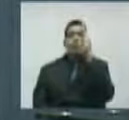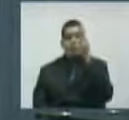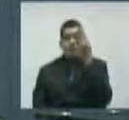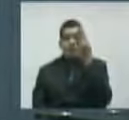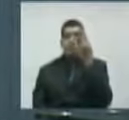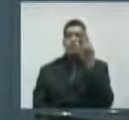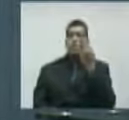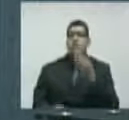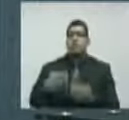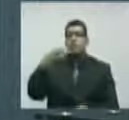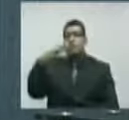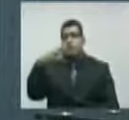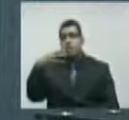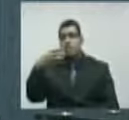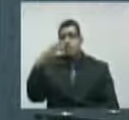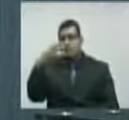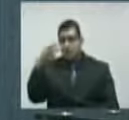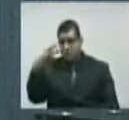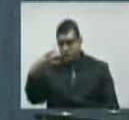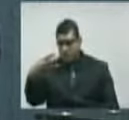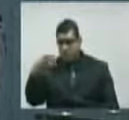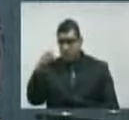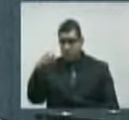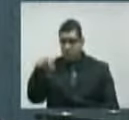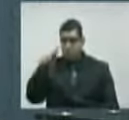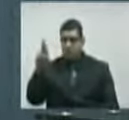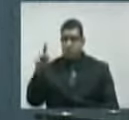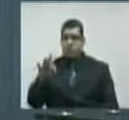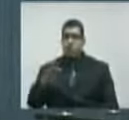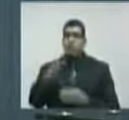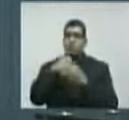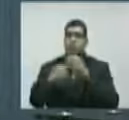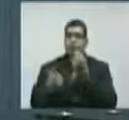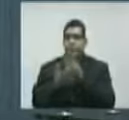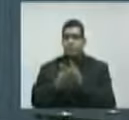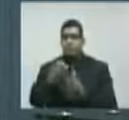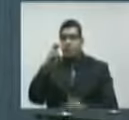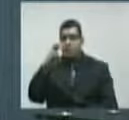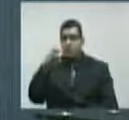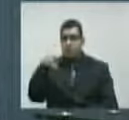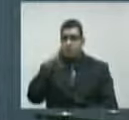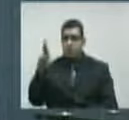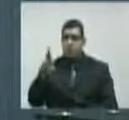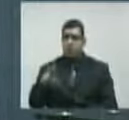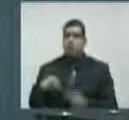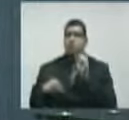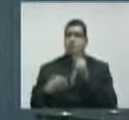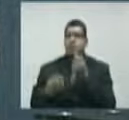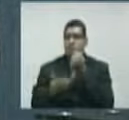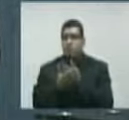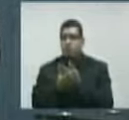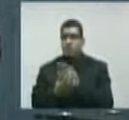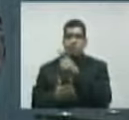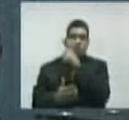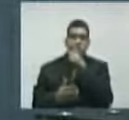de 43 milhões de reais, com sobrepreço de 5 milhões para a compra da